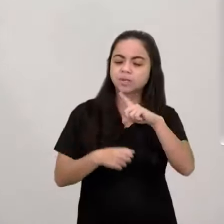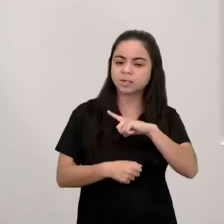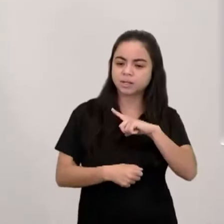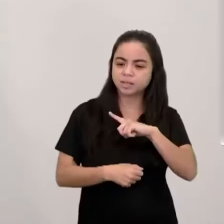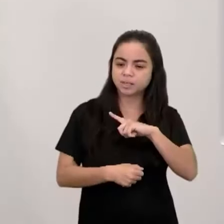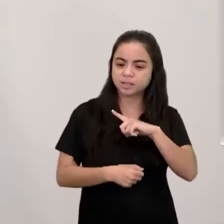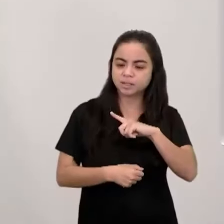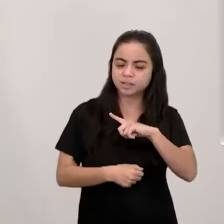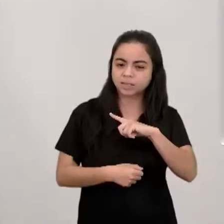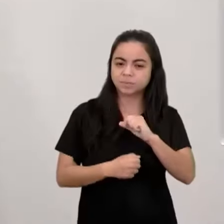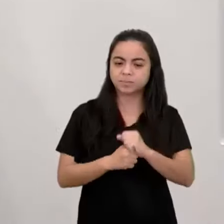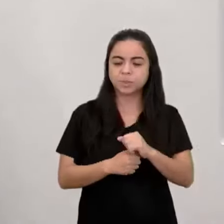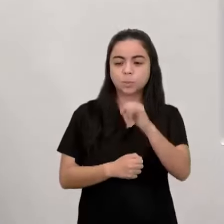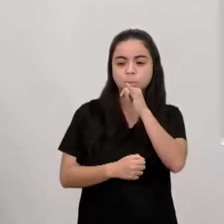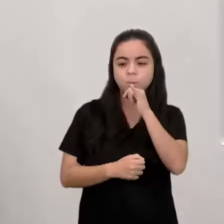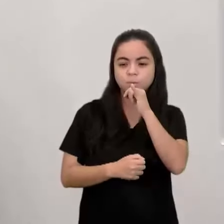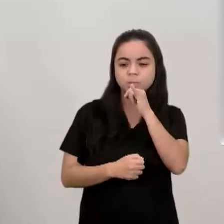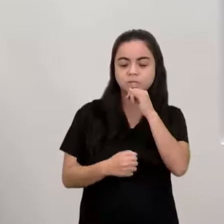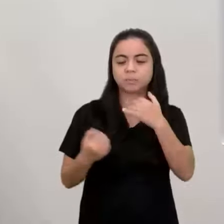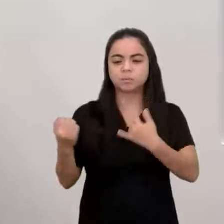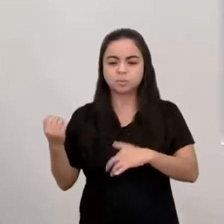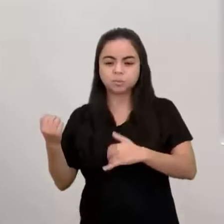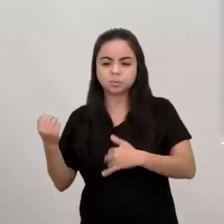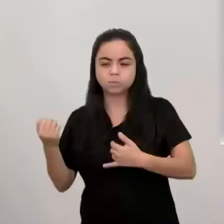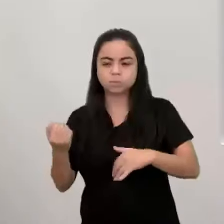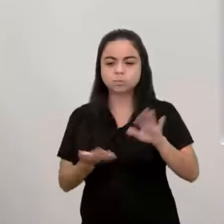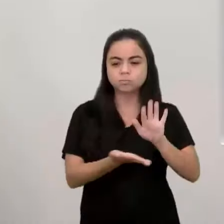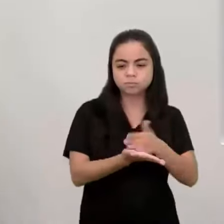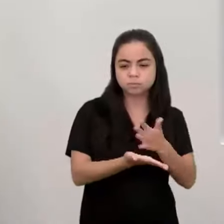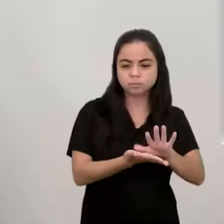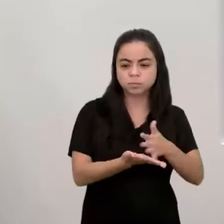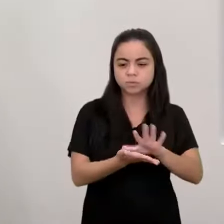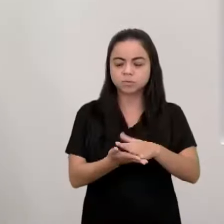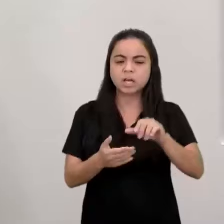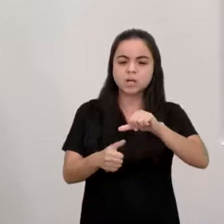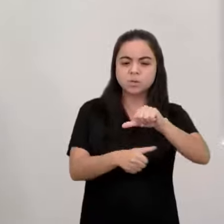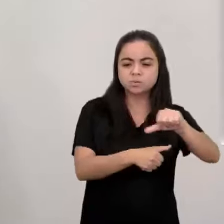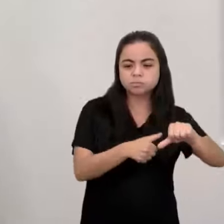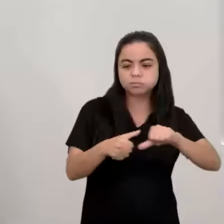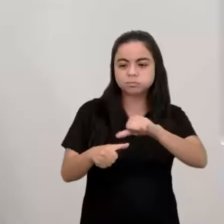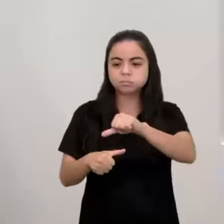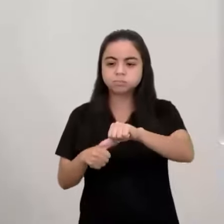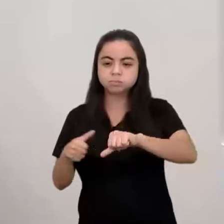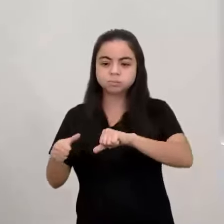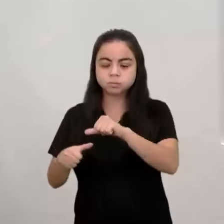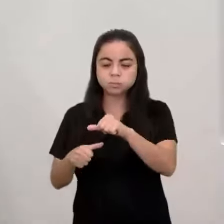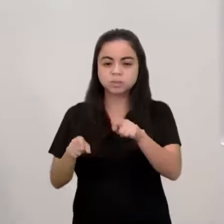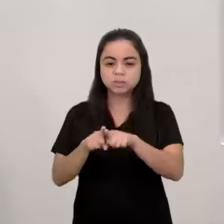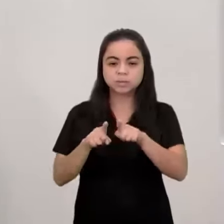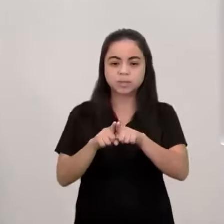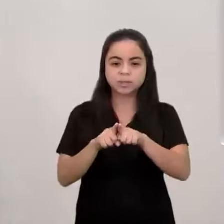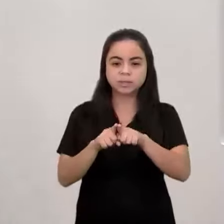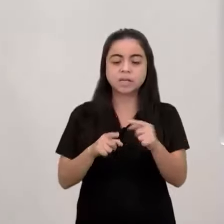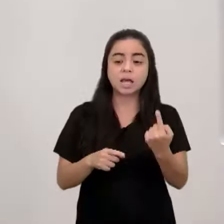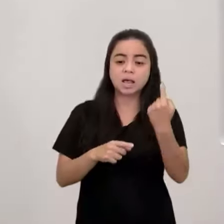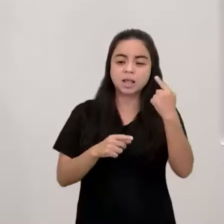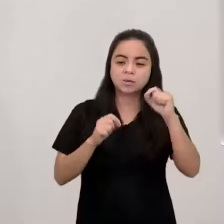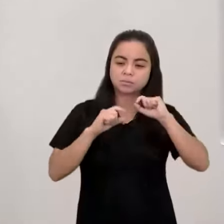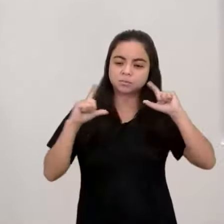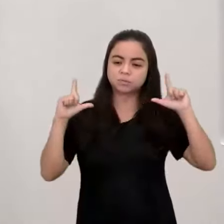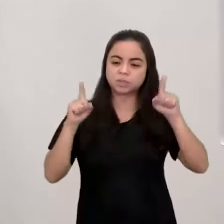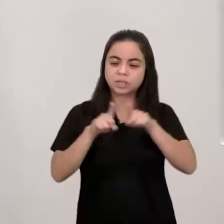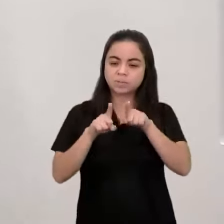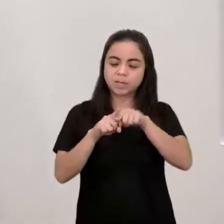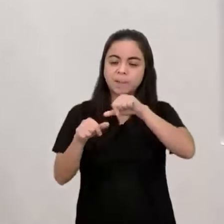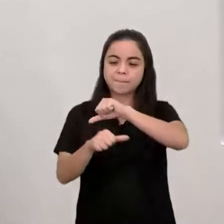ali, quando eles tocam alguns instrumentos, vão mudando os instrumentos, o cenário na hora da explicação, como